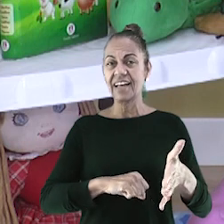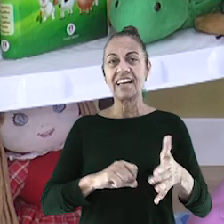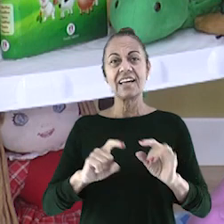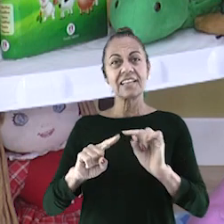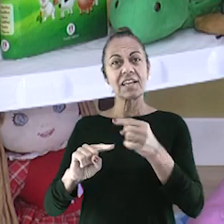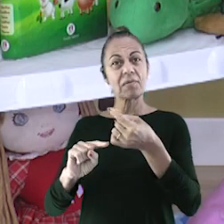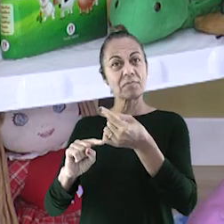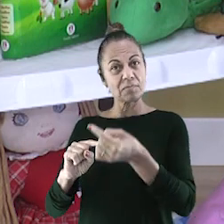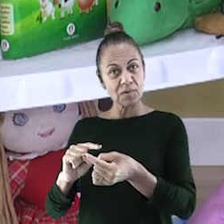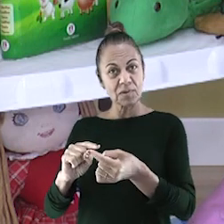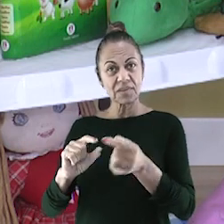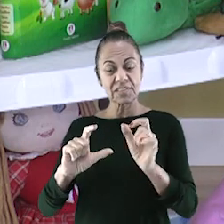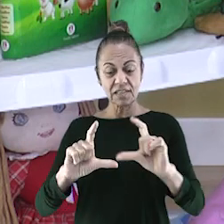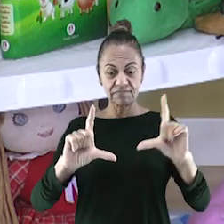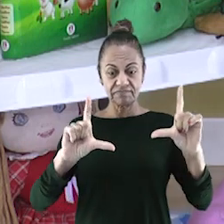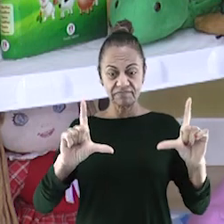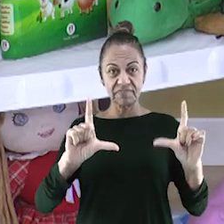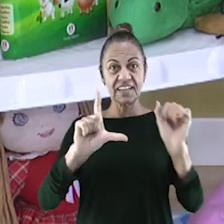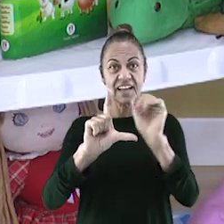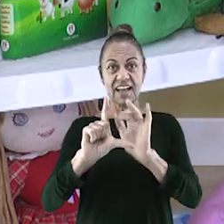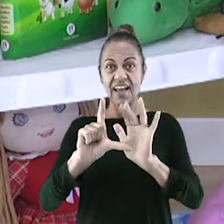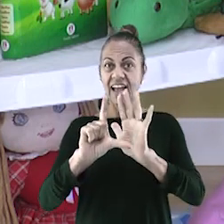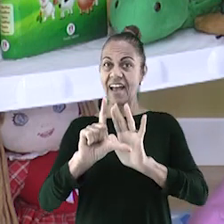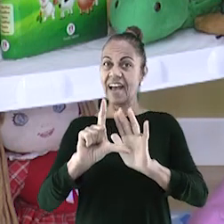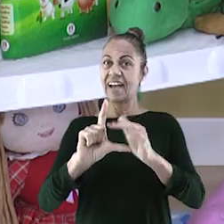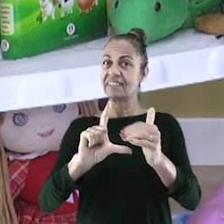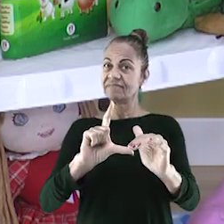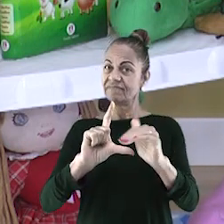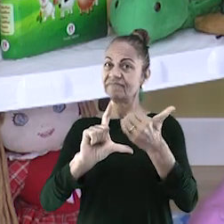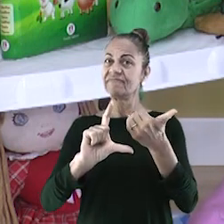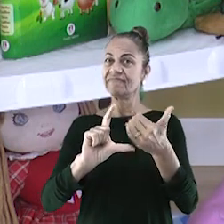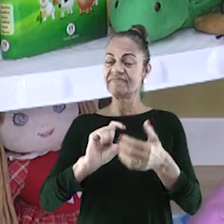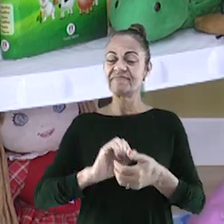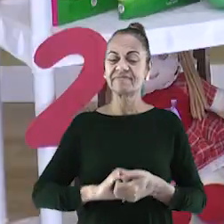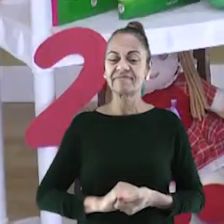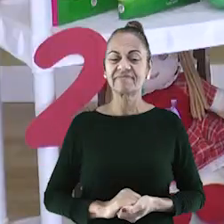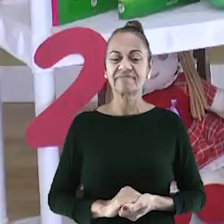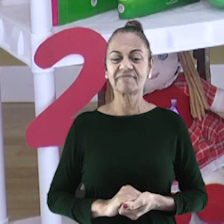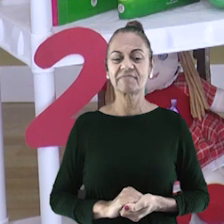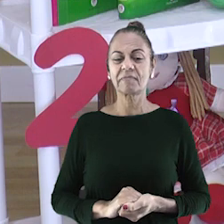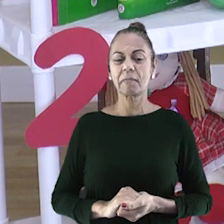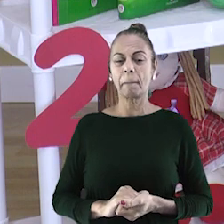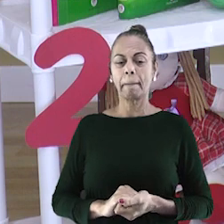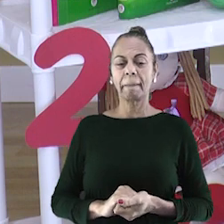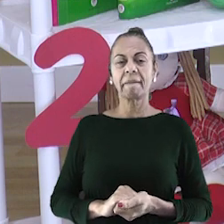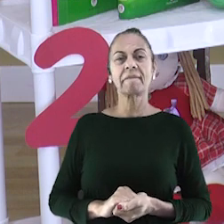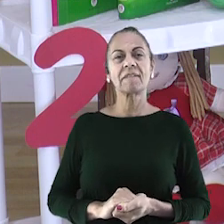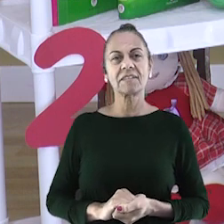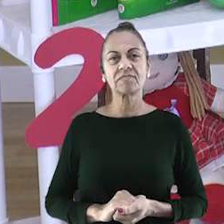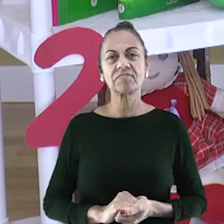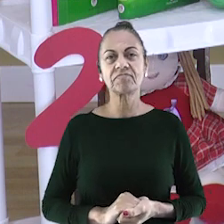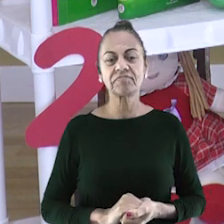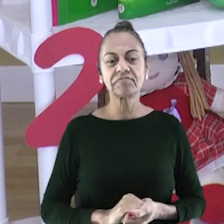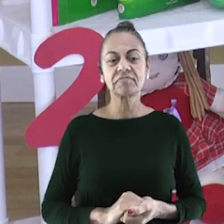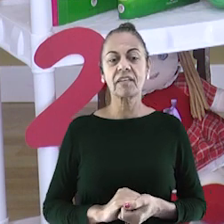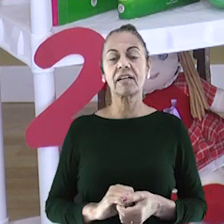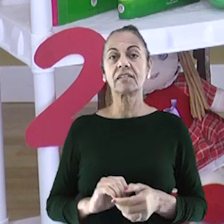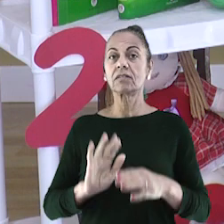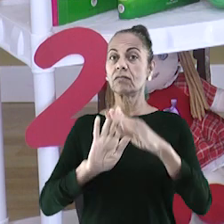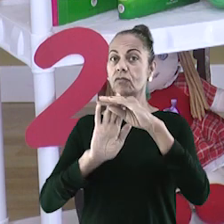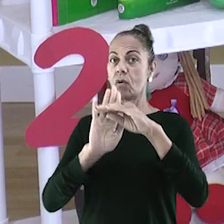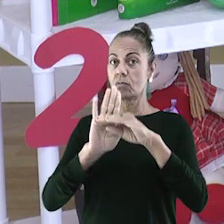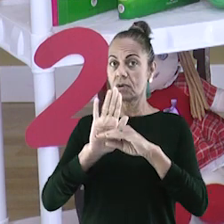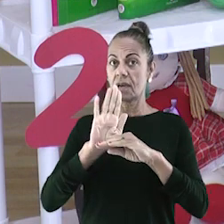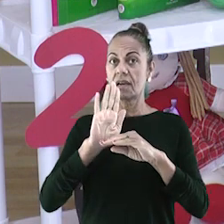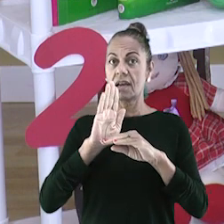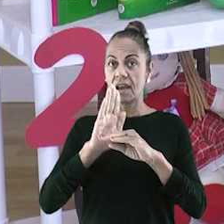das dicas que foram dadas hoje e acesse o QR Code do envio das atividades. Aponte a câmera do seu celular para o QR Code que está